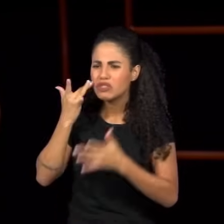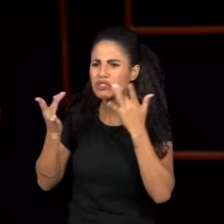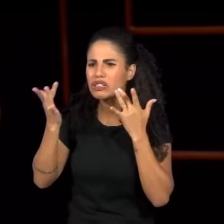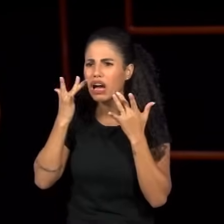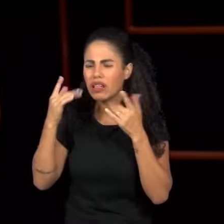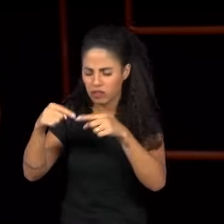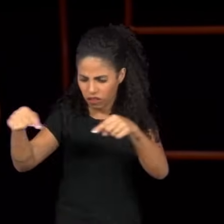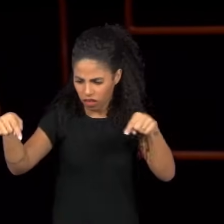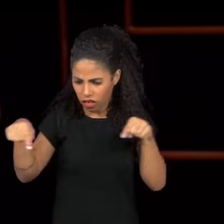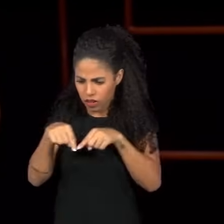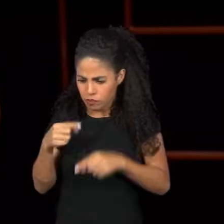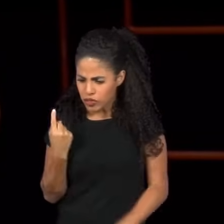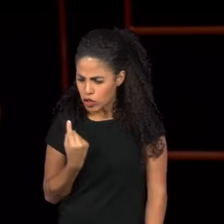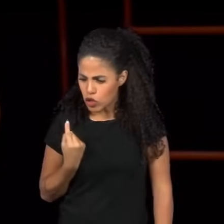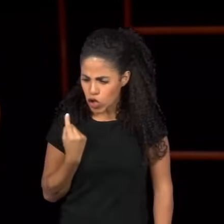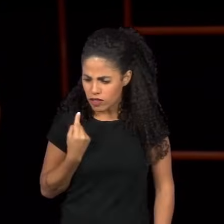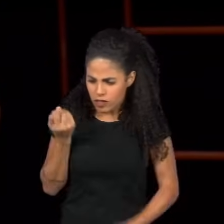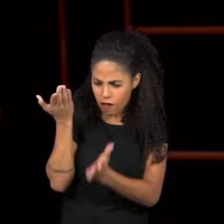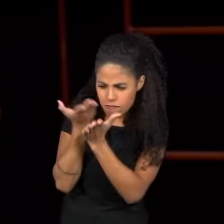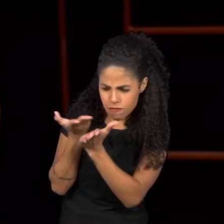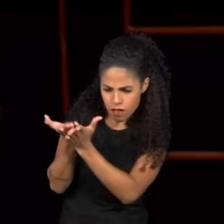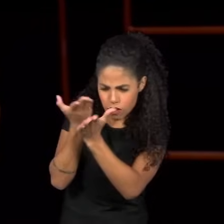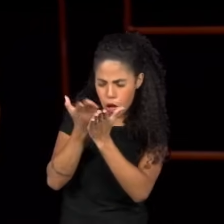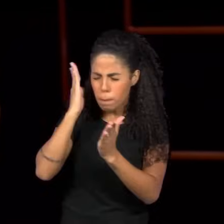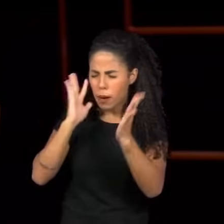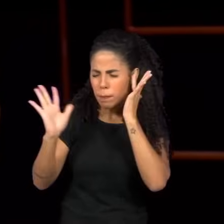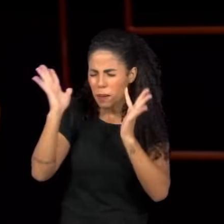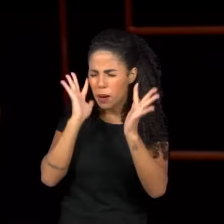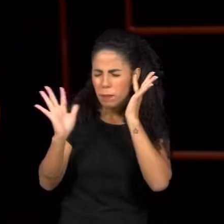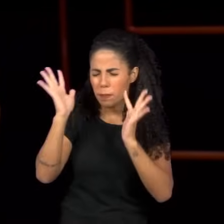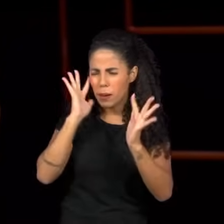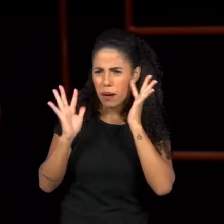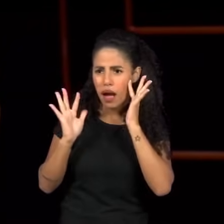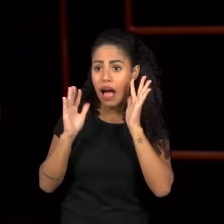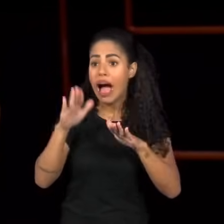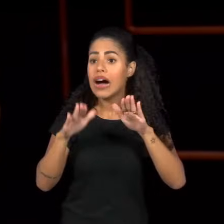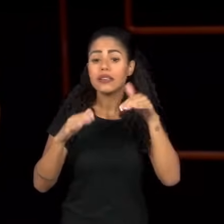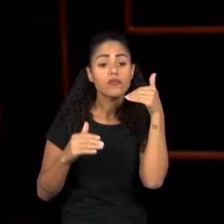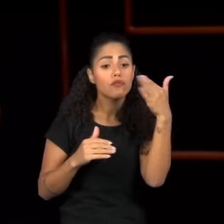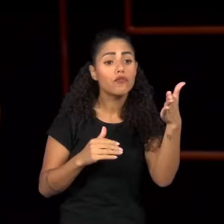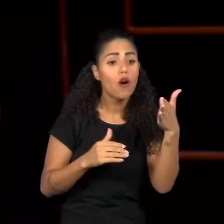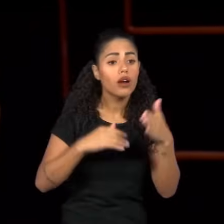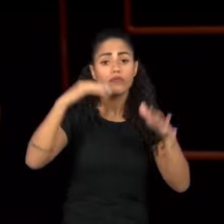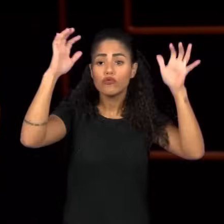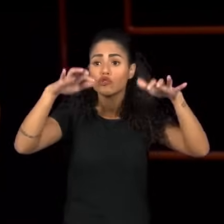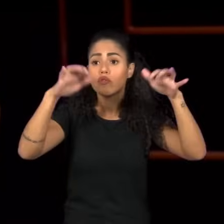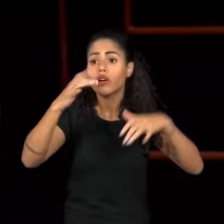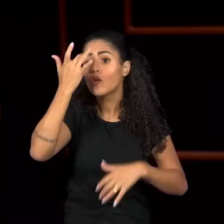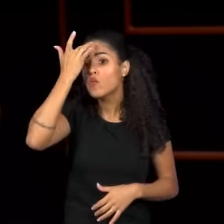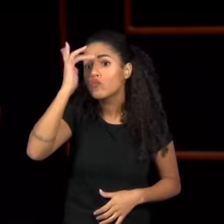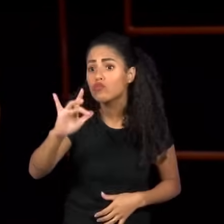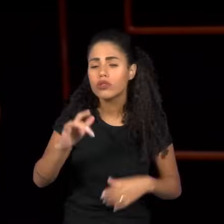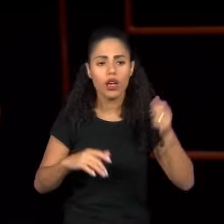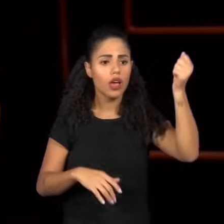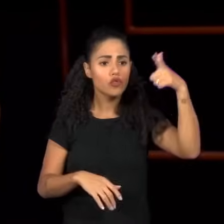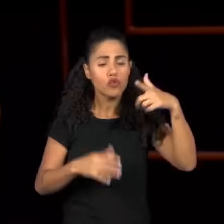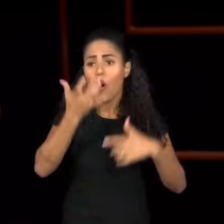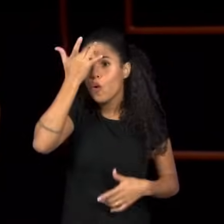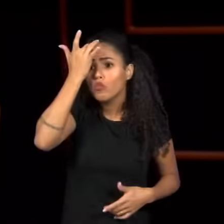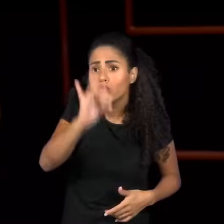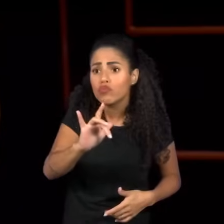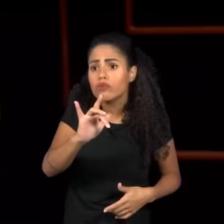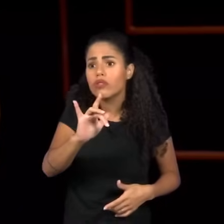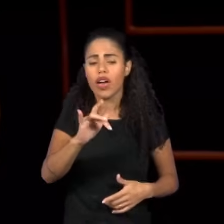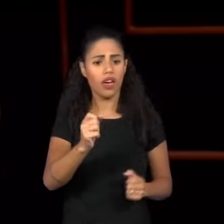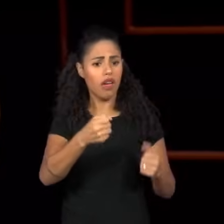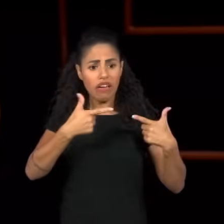fechada numa sala escura, sem janela, não sei se lá fora está chovendo, está fazendo sol, se estourou uma guerra e a gente aqui